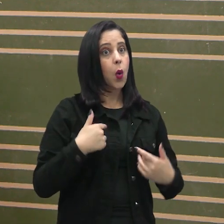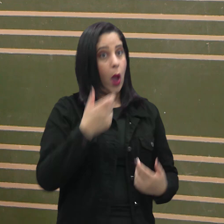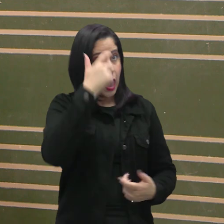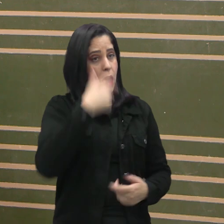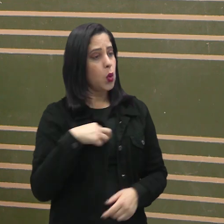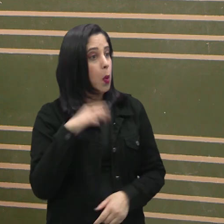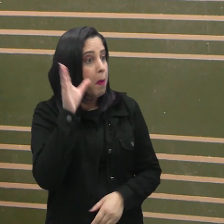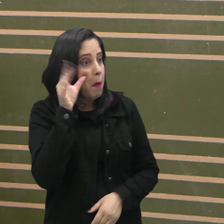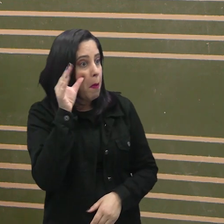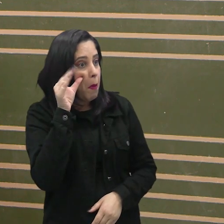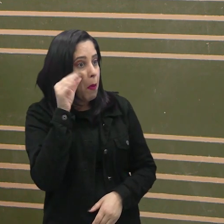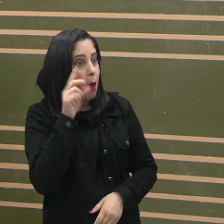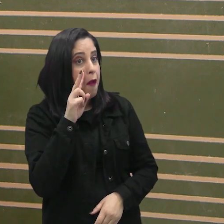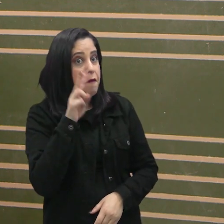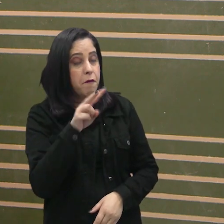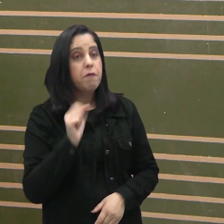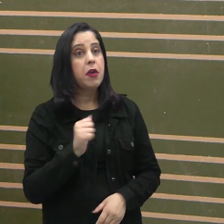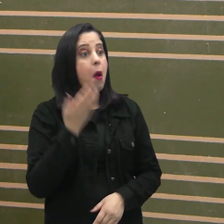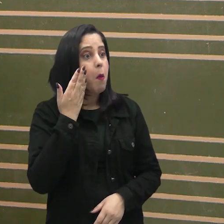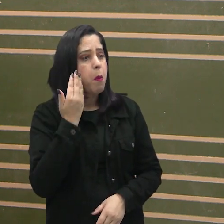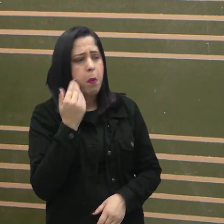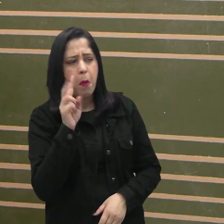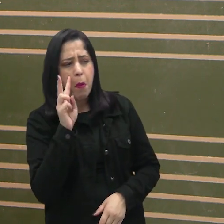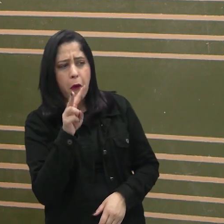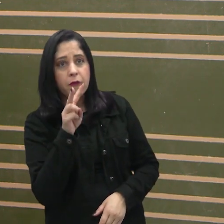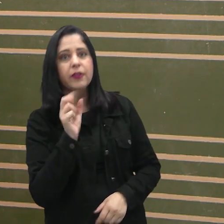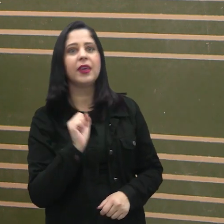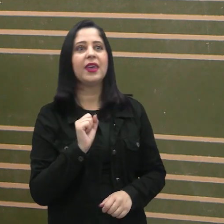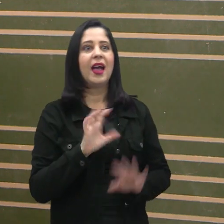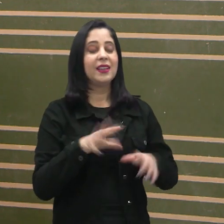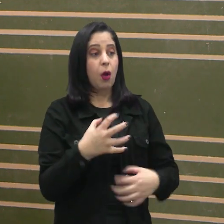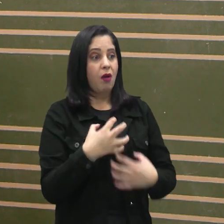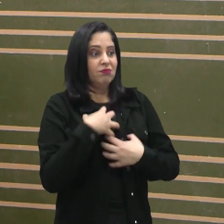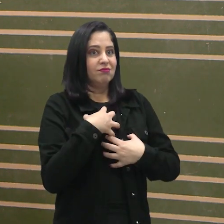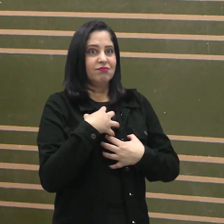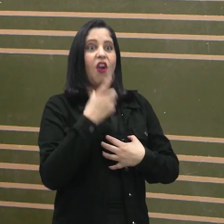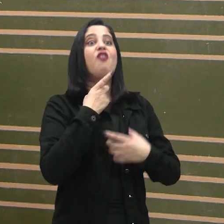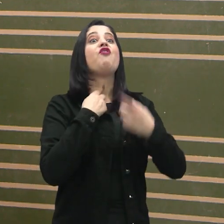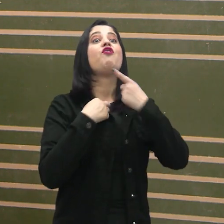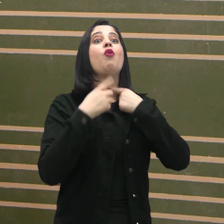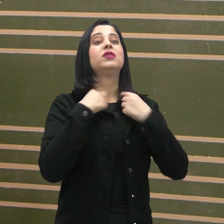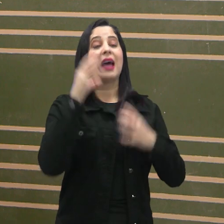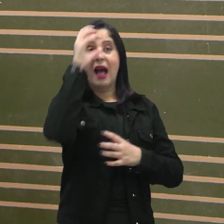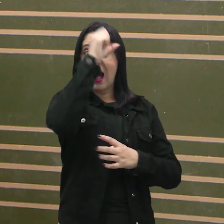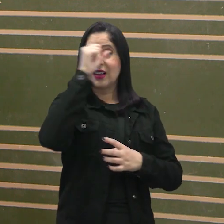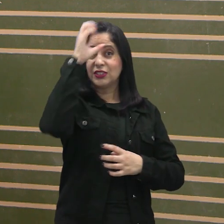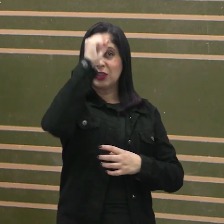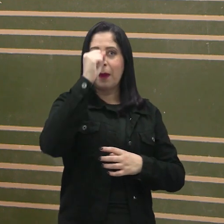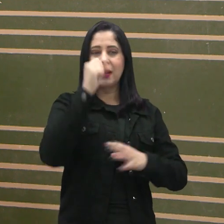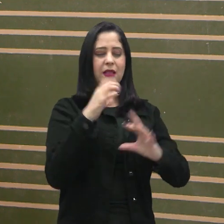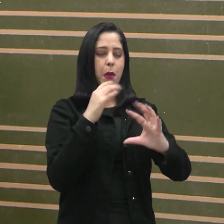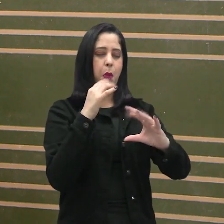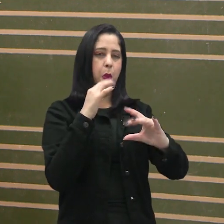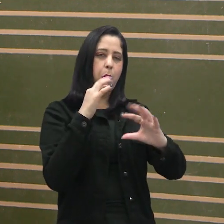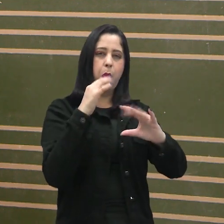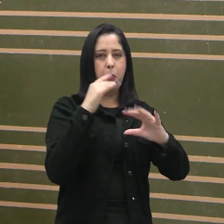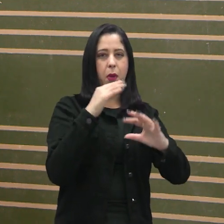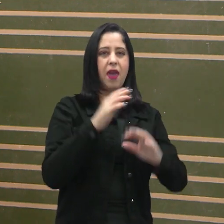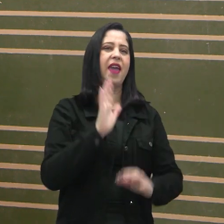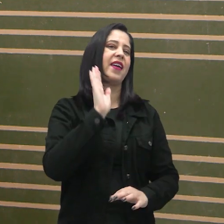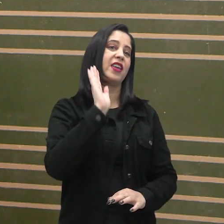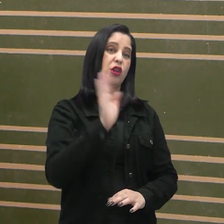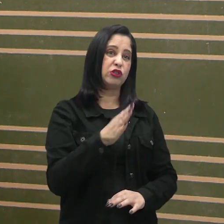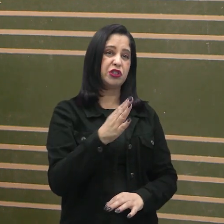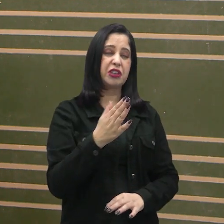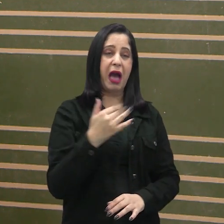pequenininho eu tive contato com esses instrumentos. E aí aflorou essa vontade de aprender e segui desde aí, 3,